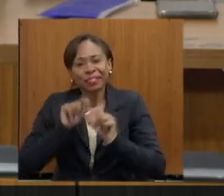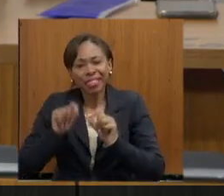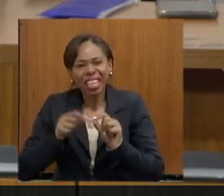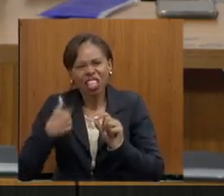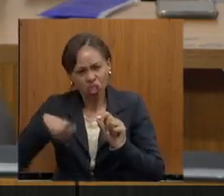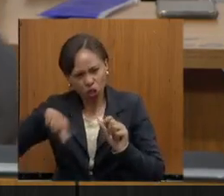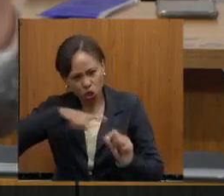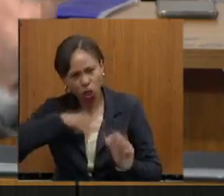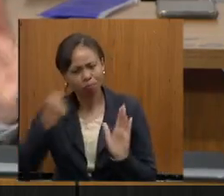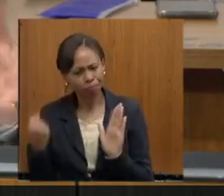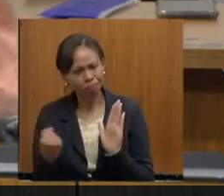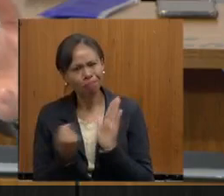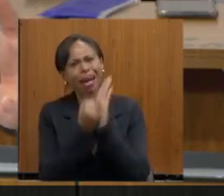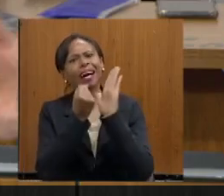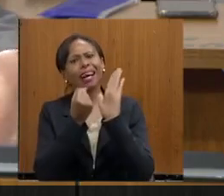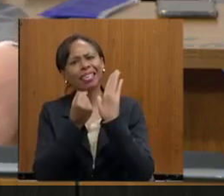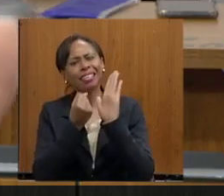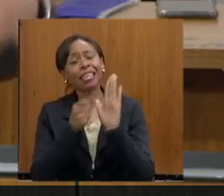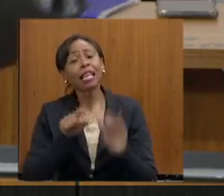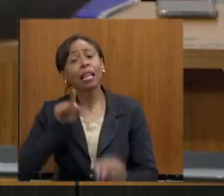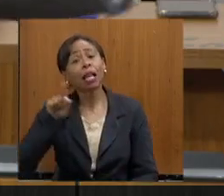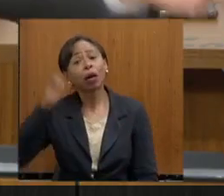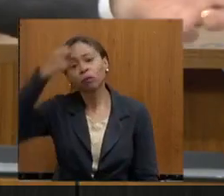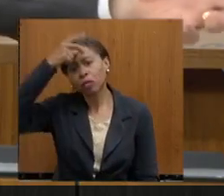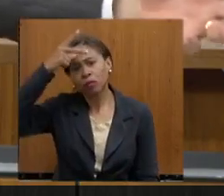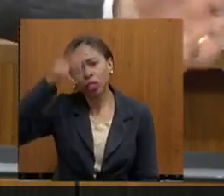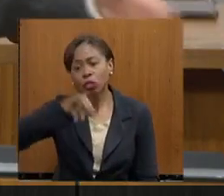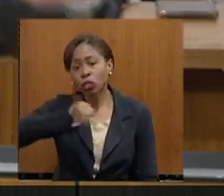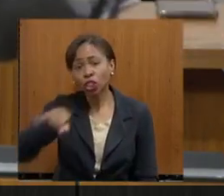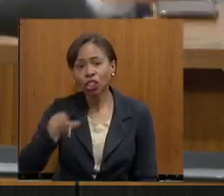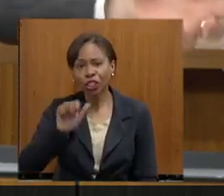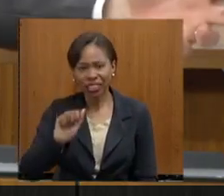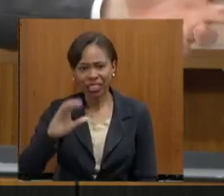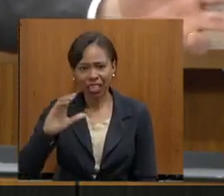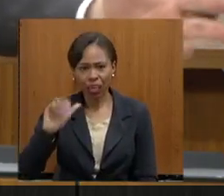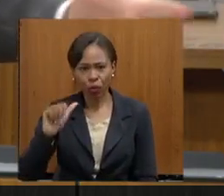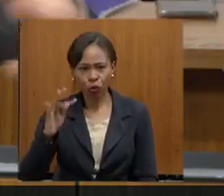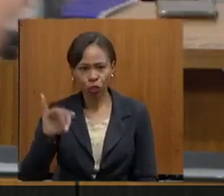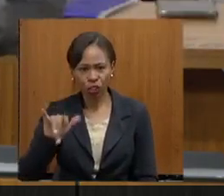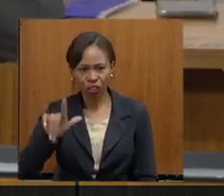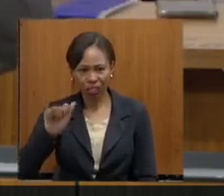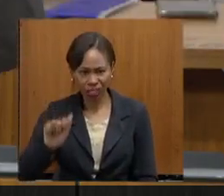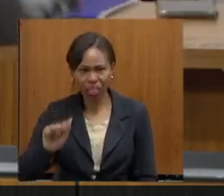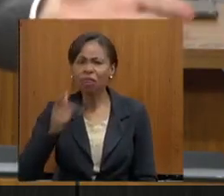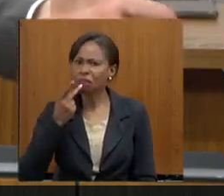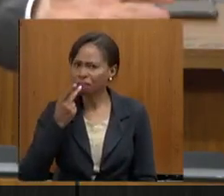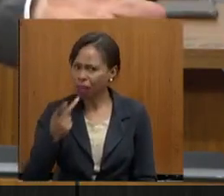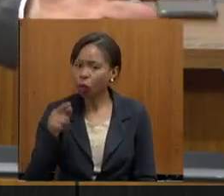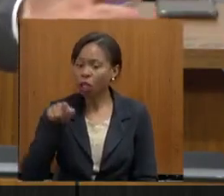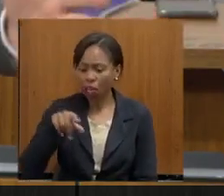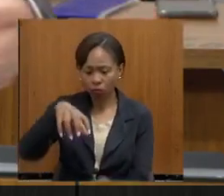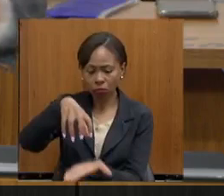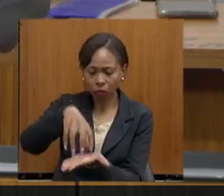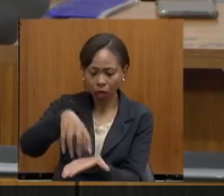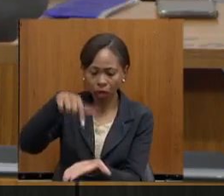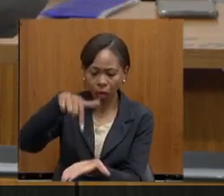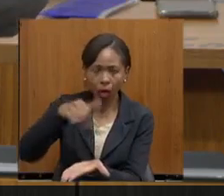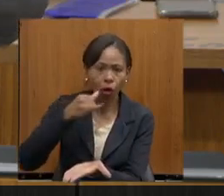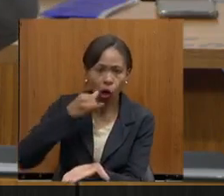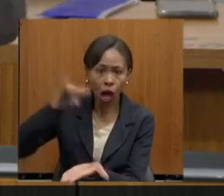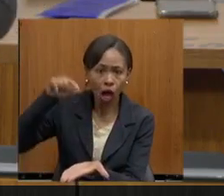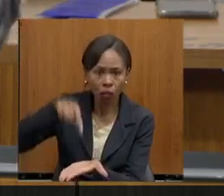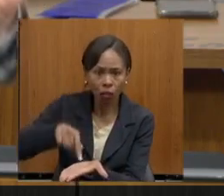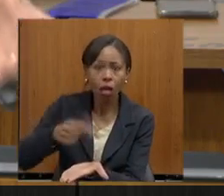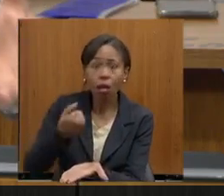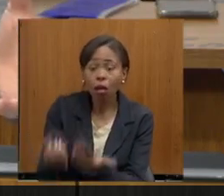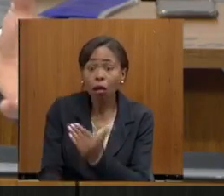legado do que que é o prefeito de Jacutinga falar olha isso aqui essa subestação aqui vai me resolver uma dificuldade muito